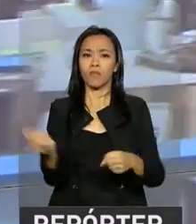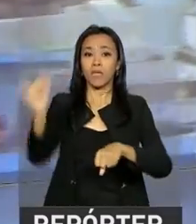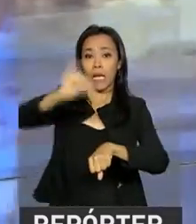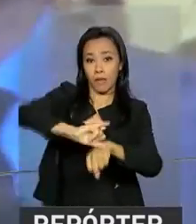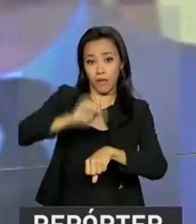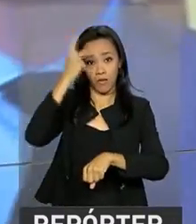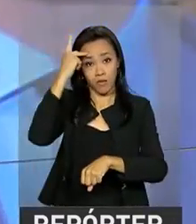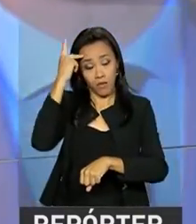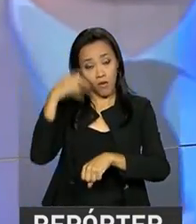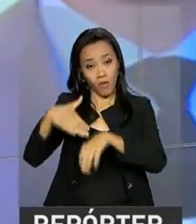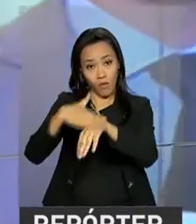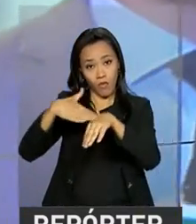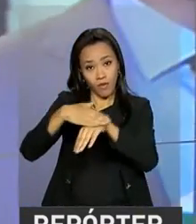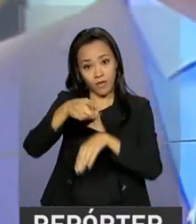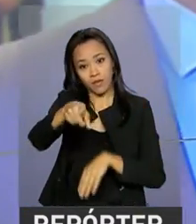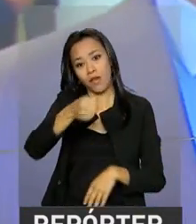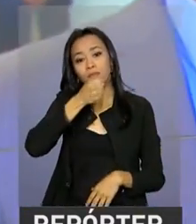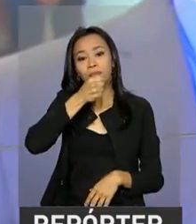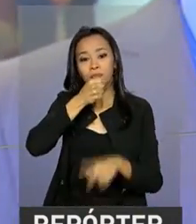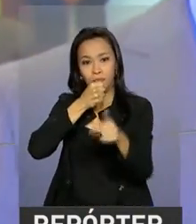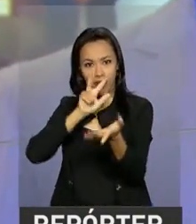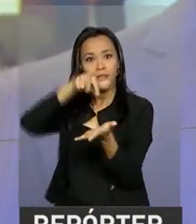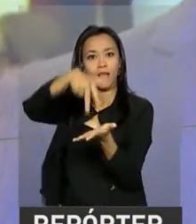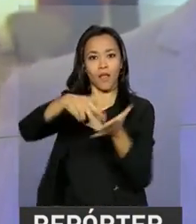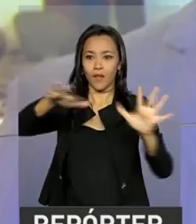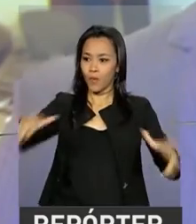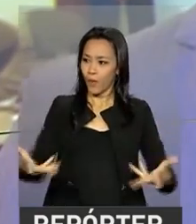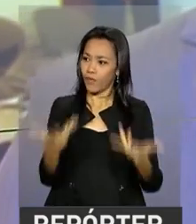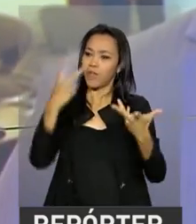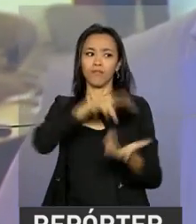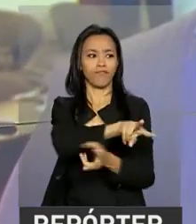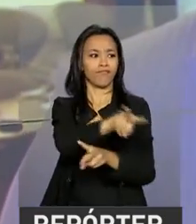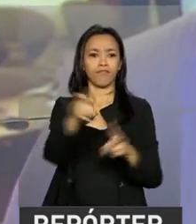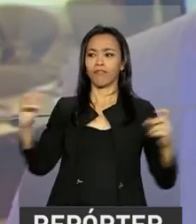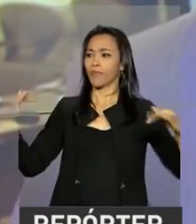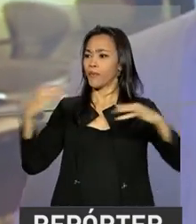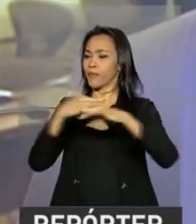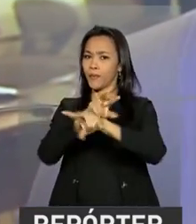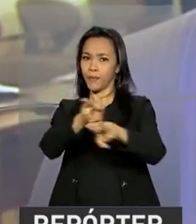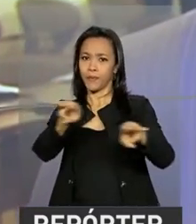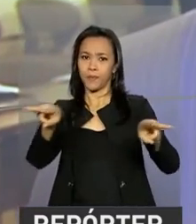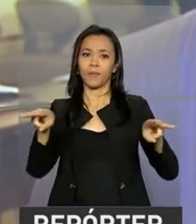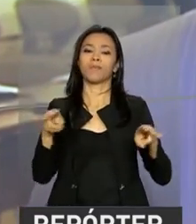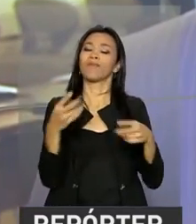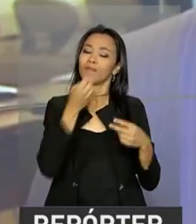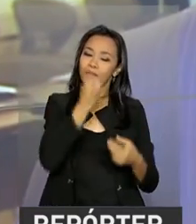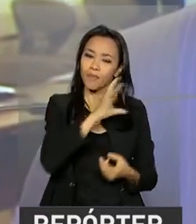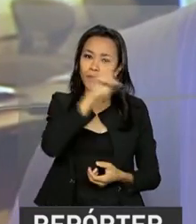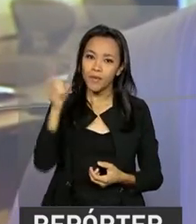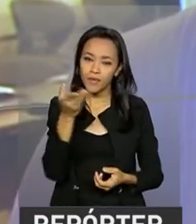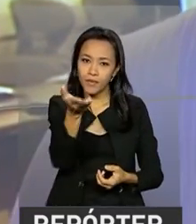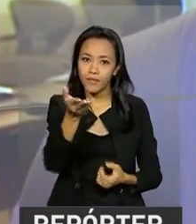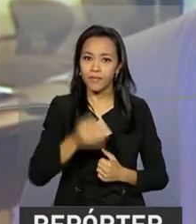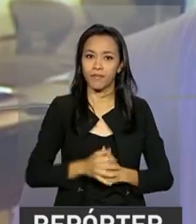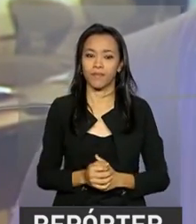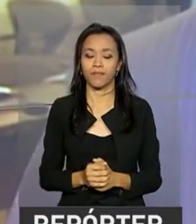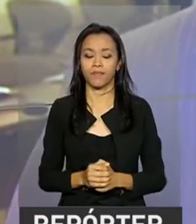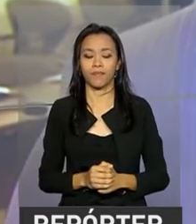conversar com josé luiz filho instalar no local do evento e tem as informações do agente ao vivo pois é bom dia pra você